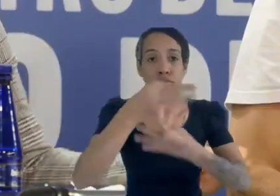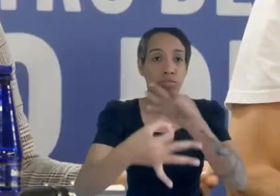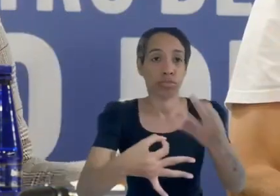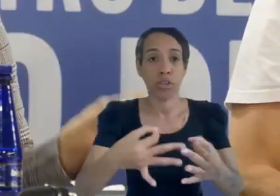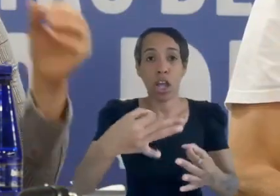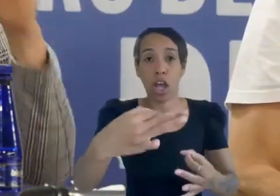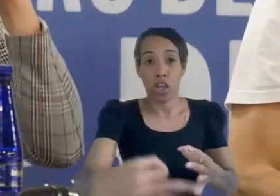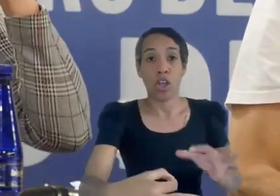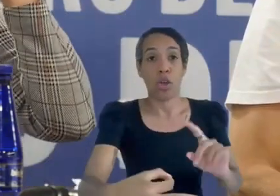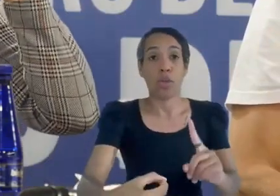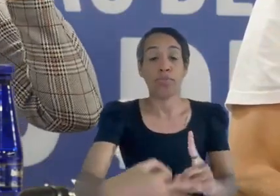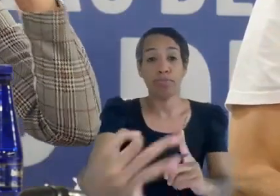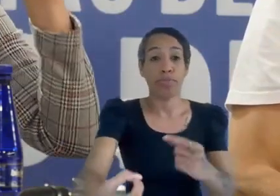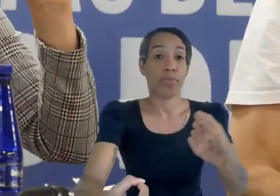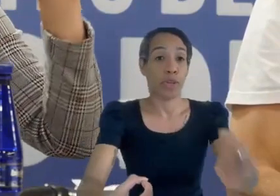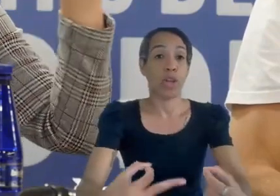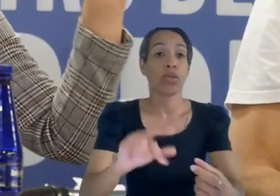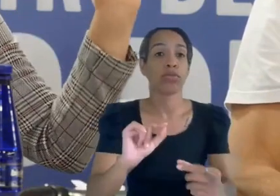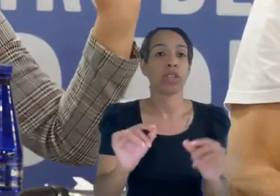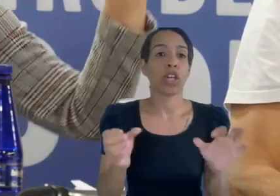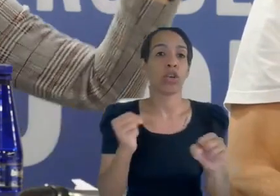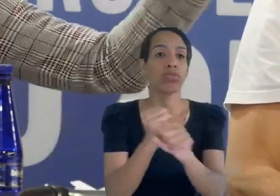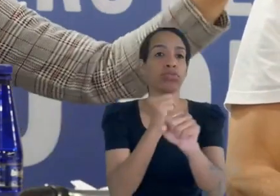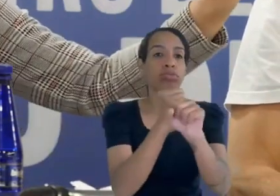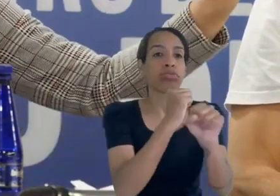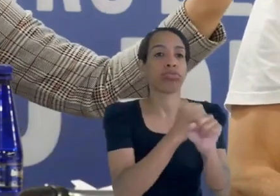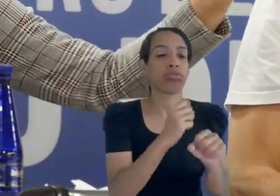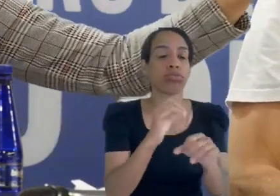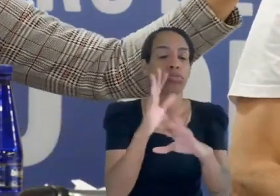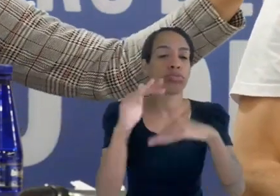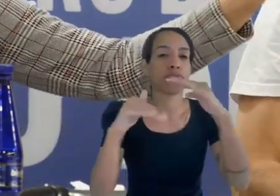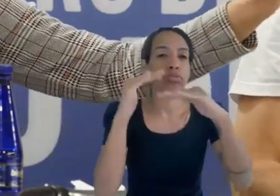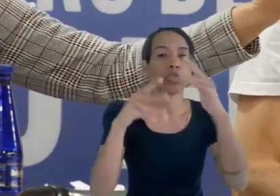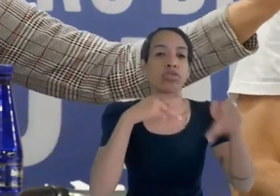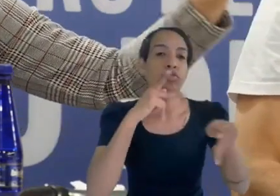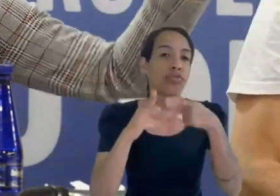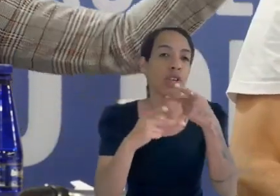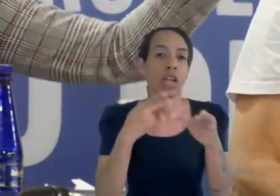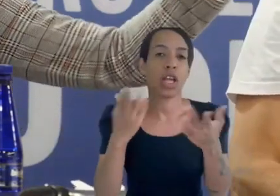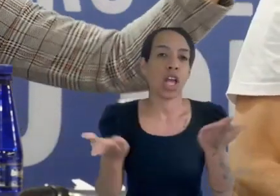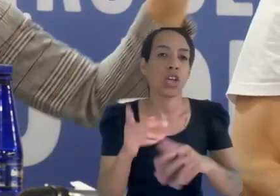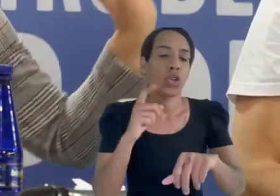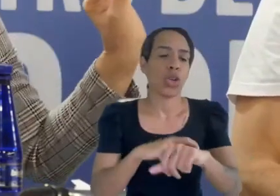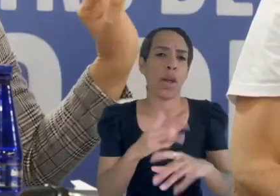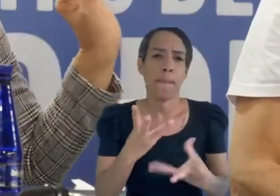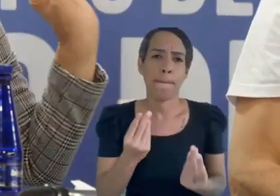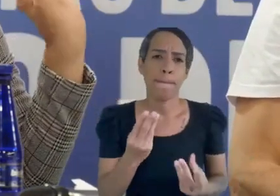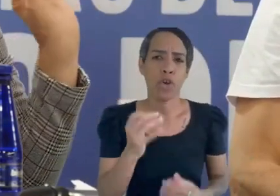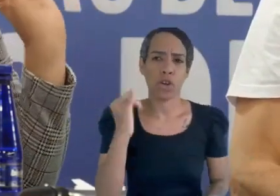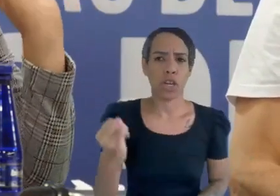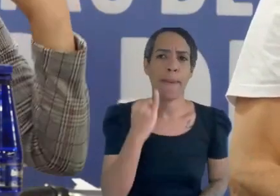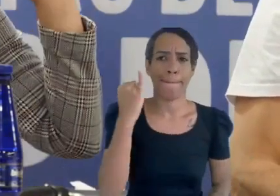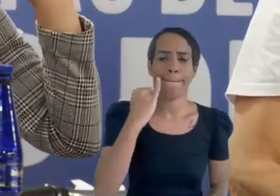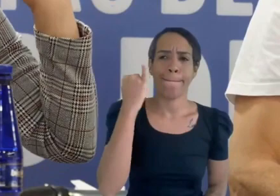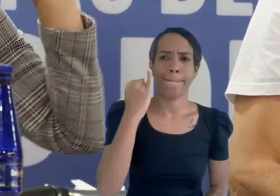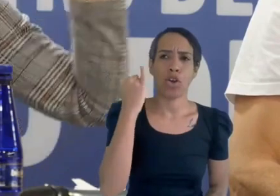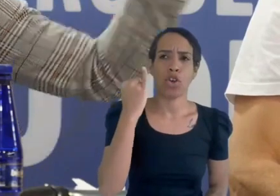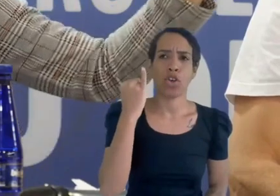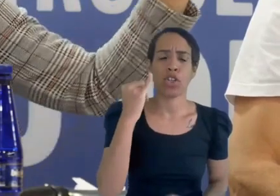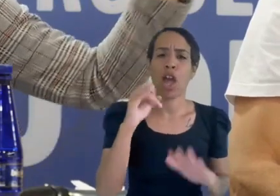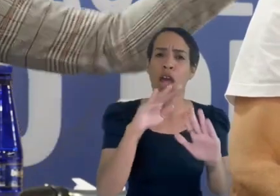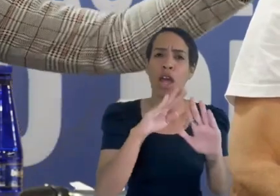um arco narrativo que nesse momento achei muito importante pontuar e nós vamos falar um pouco mais lá na frente